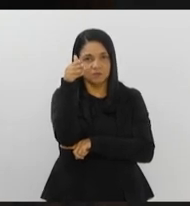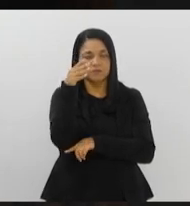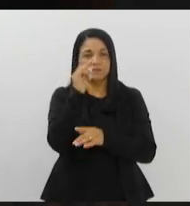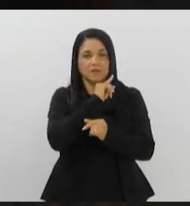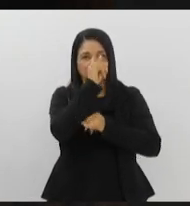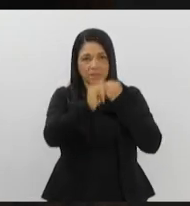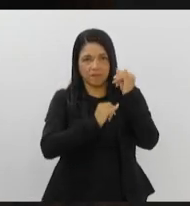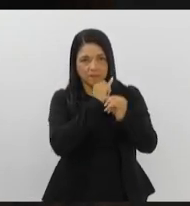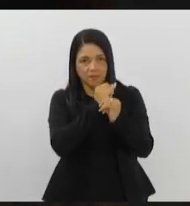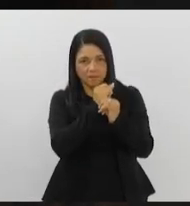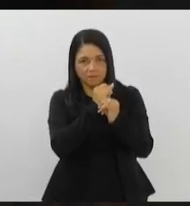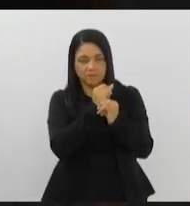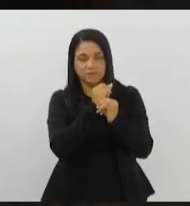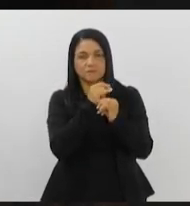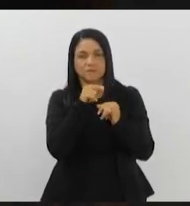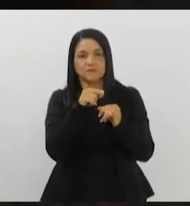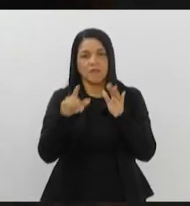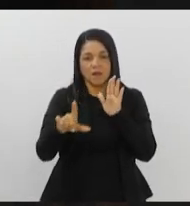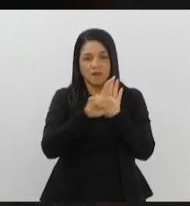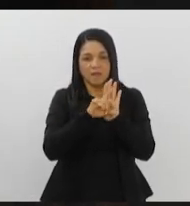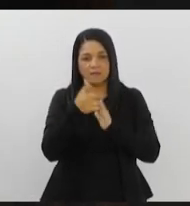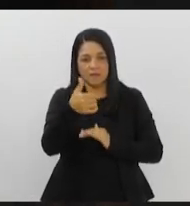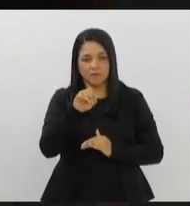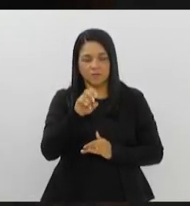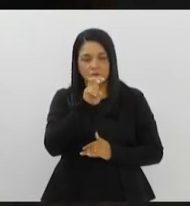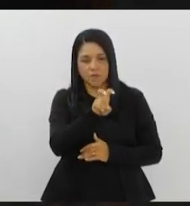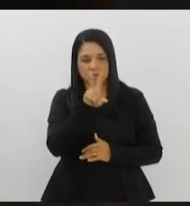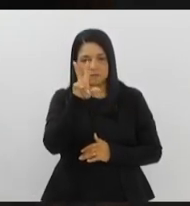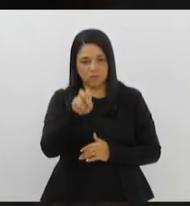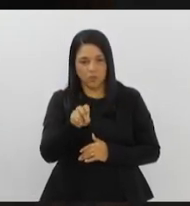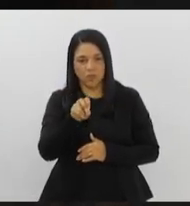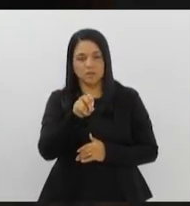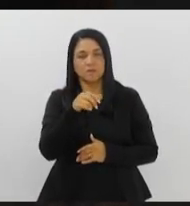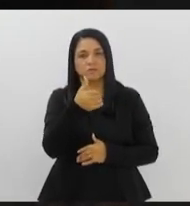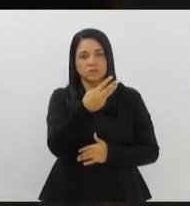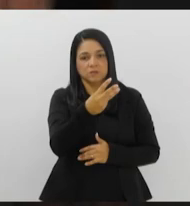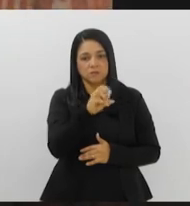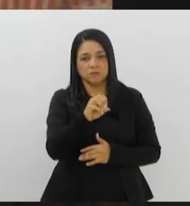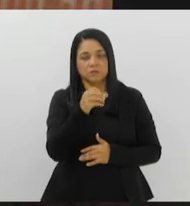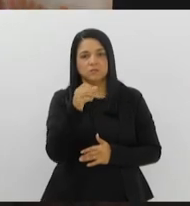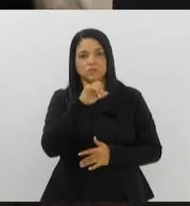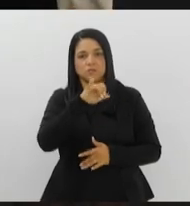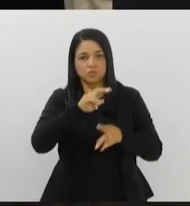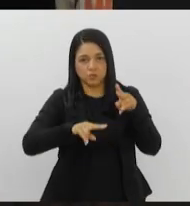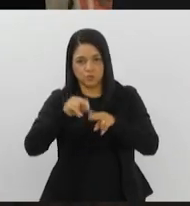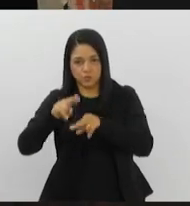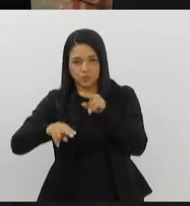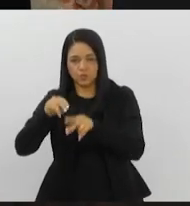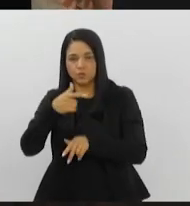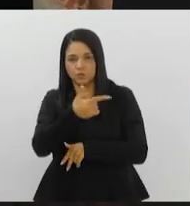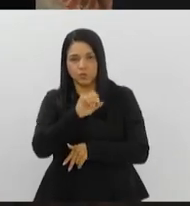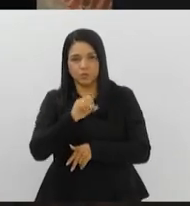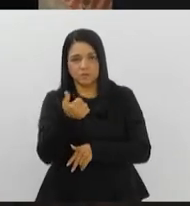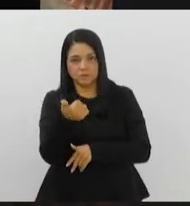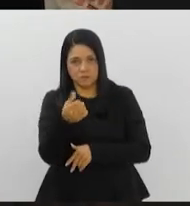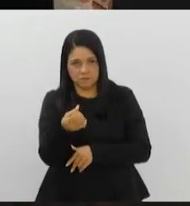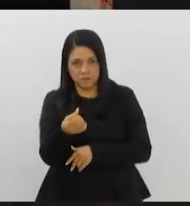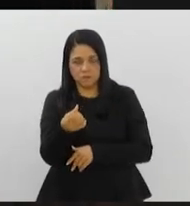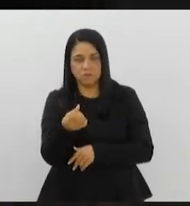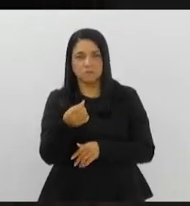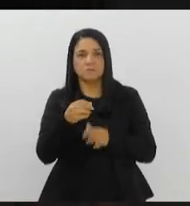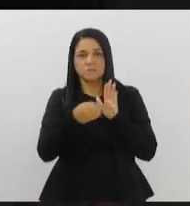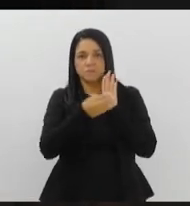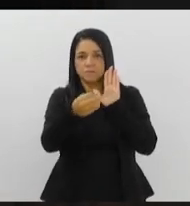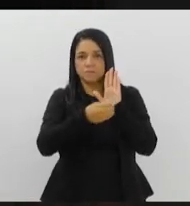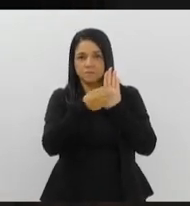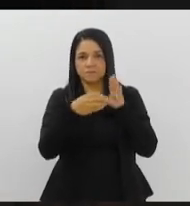internet, dispondo na Lei 10.550, de 30 de junho de 2016, do Estado do Espírito Santo. Pareceres